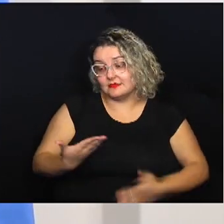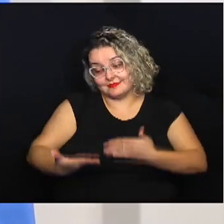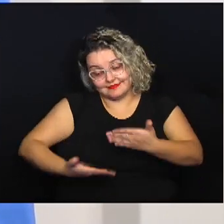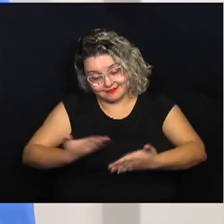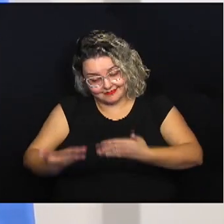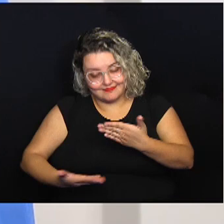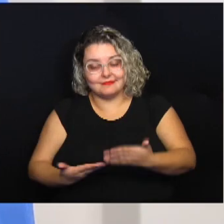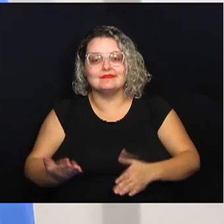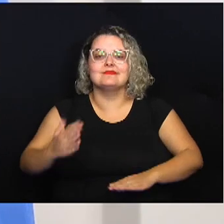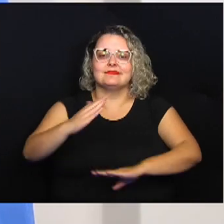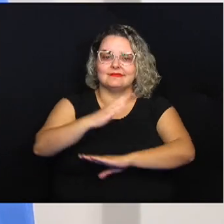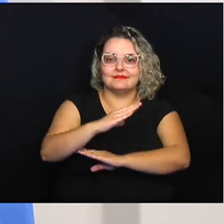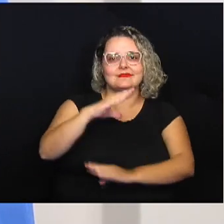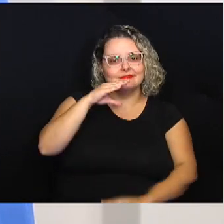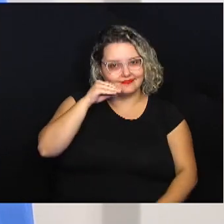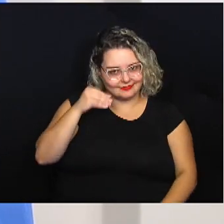Câmara